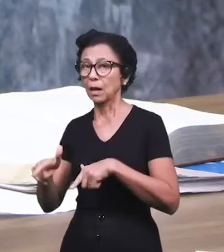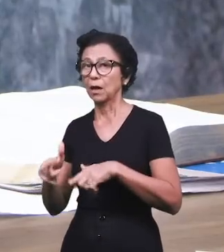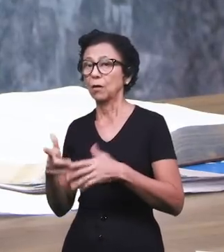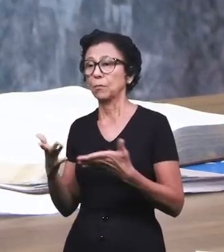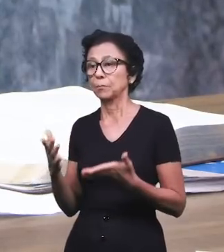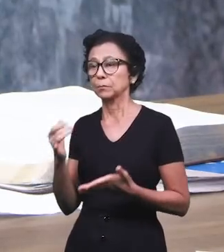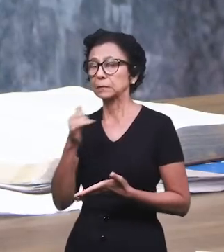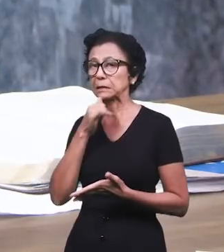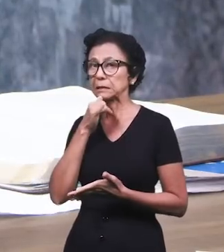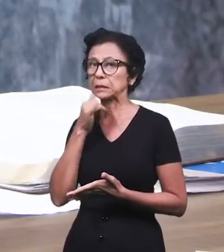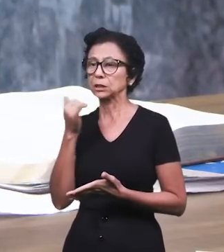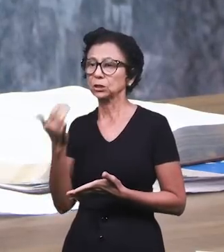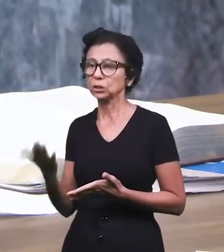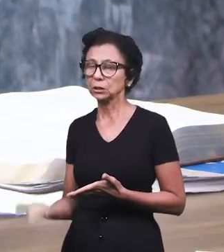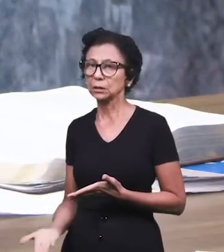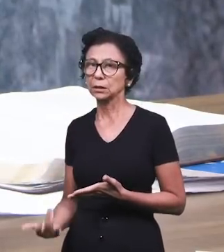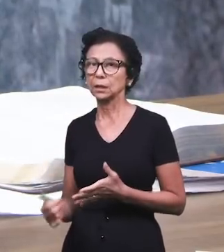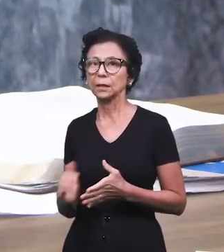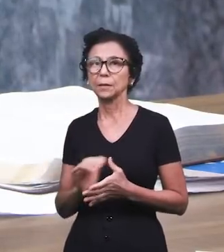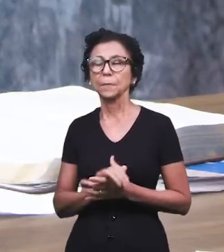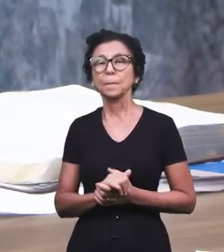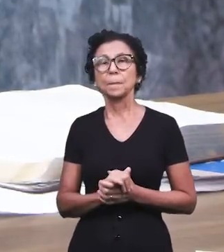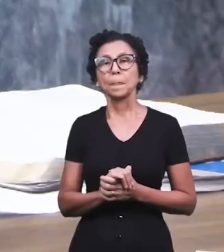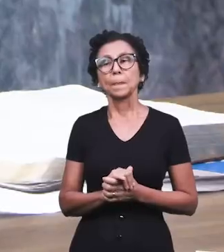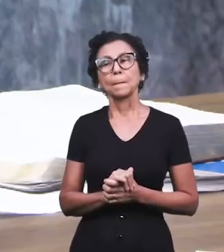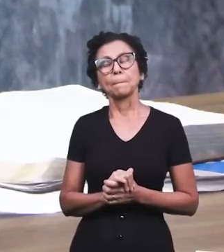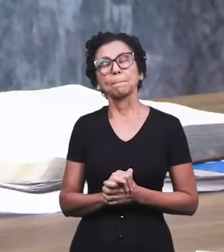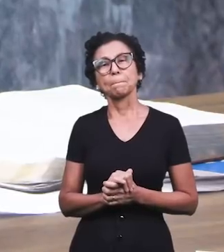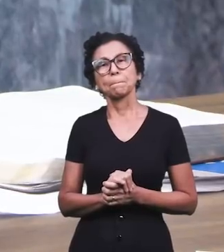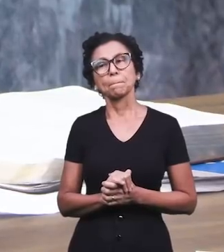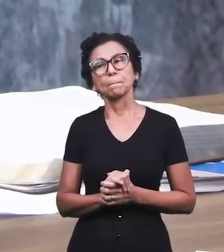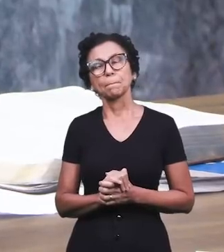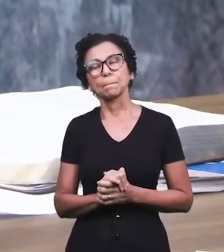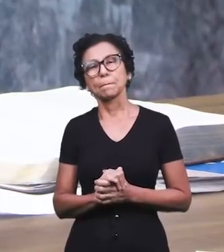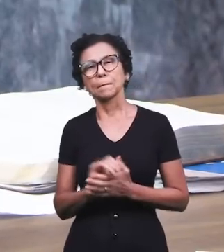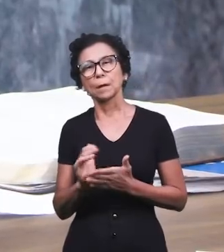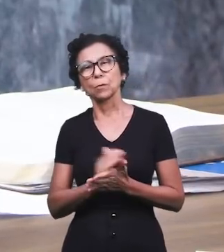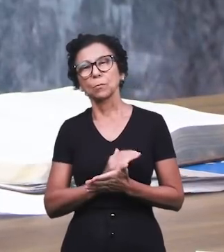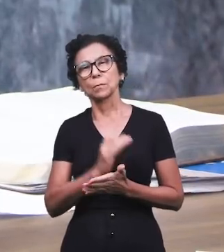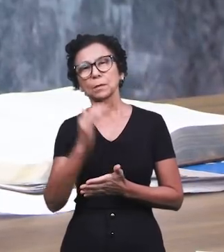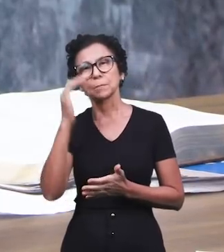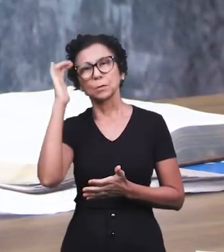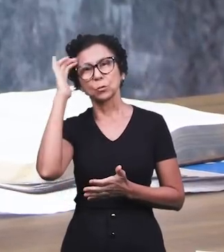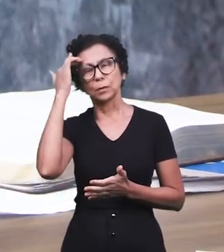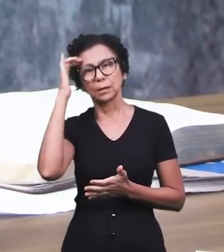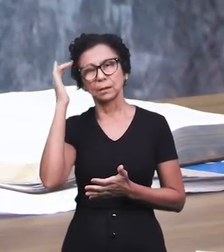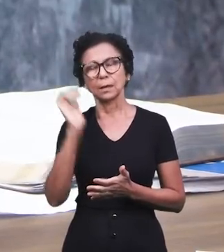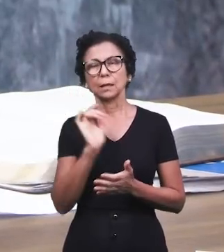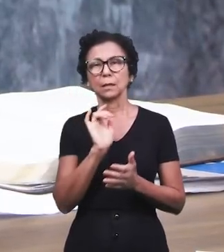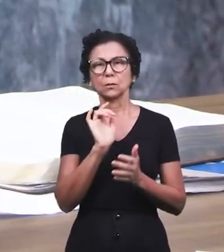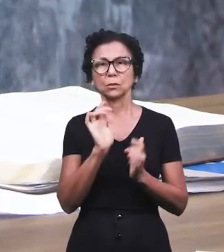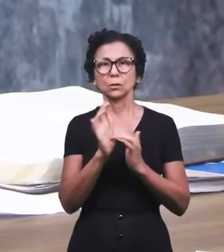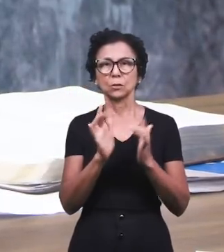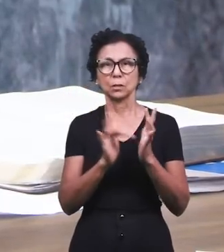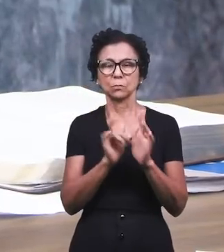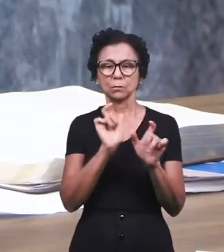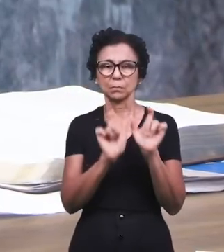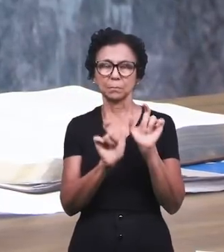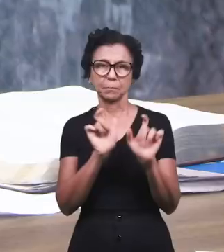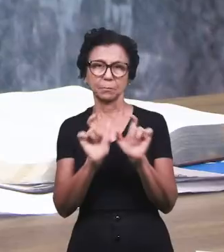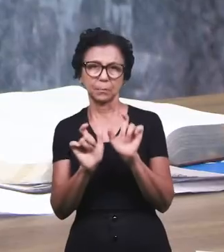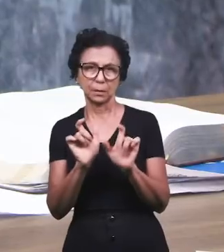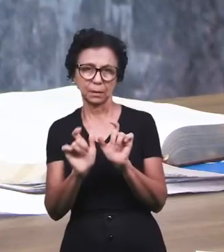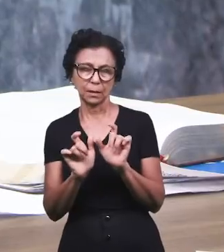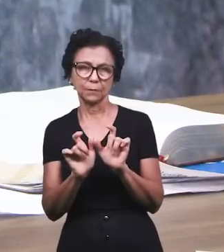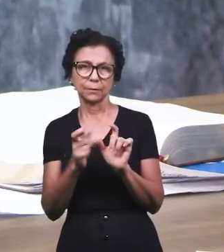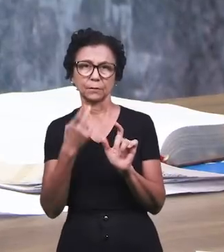Alguns interpretam ali que algumas das palavras que o Senhor Jesus falou, inclusive, né, em um de seus sermões a respeito daquilo